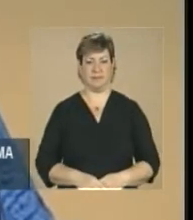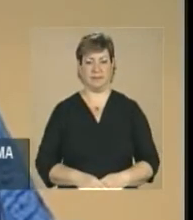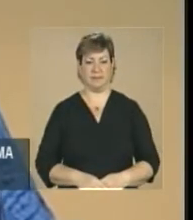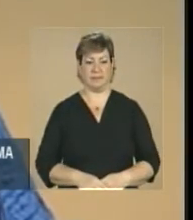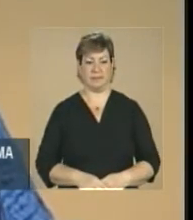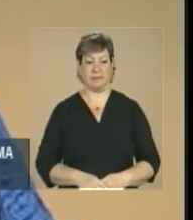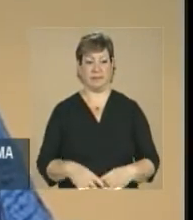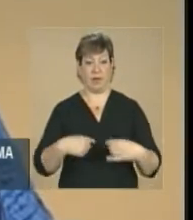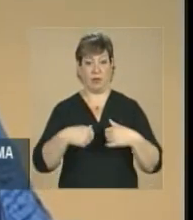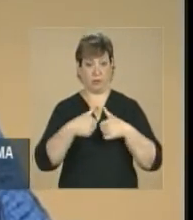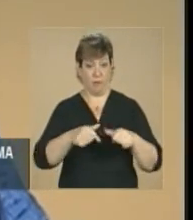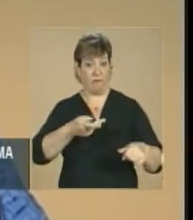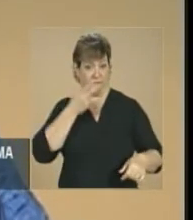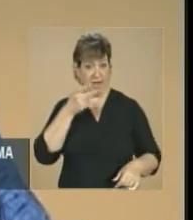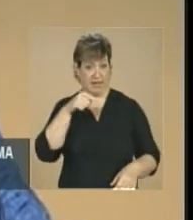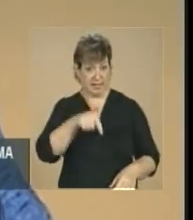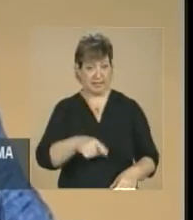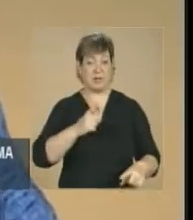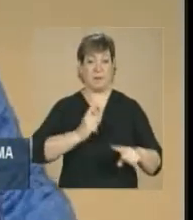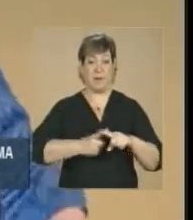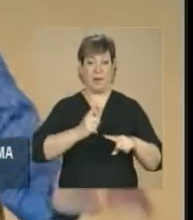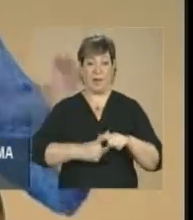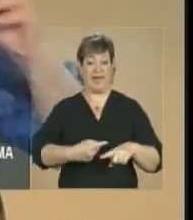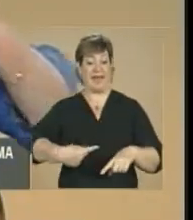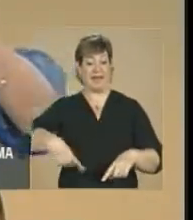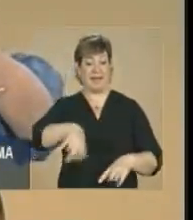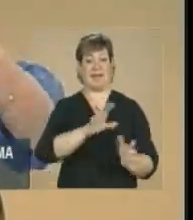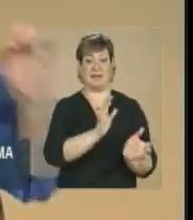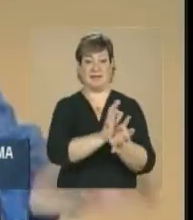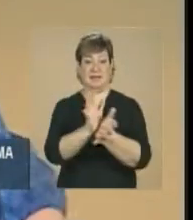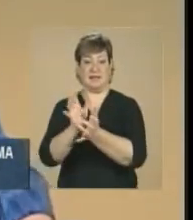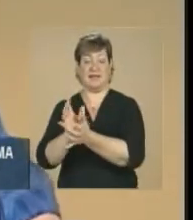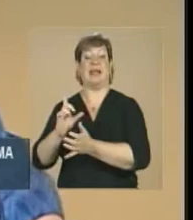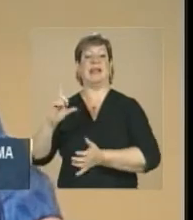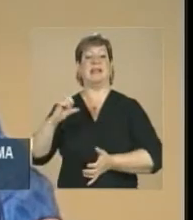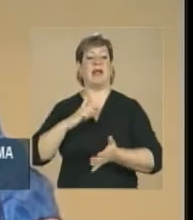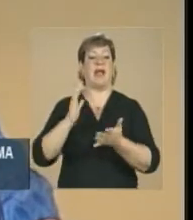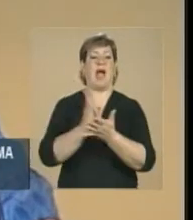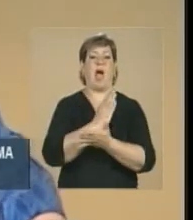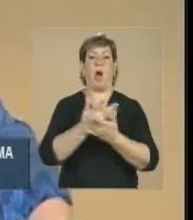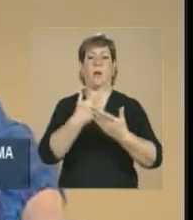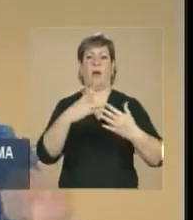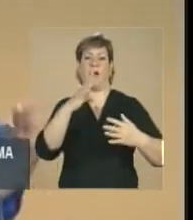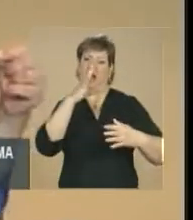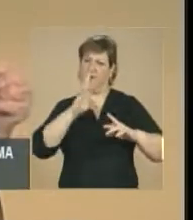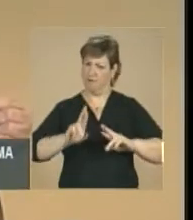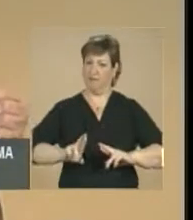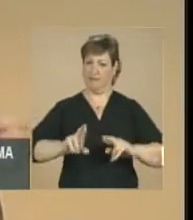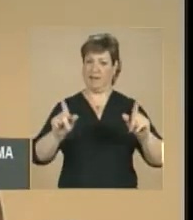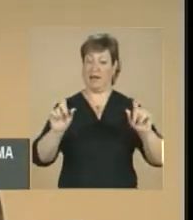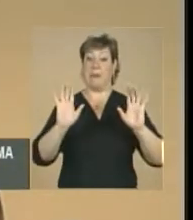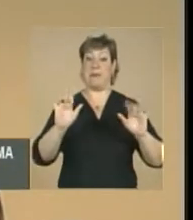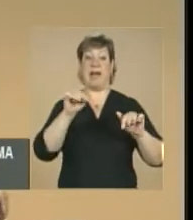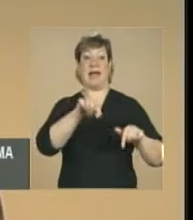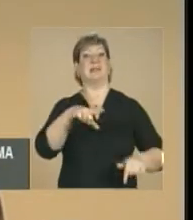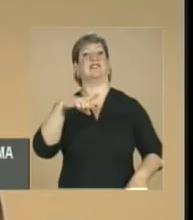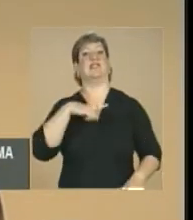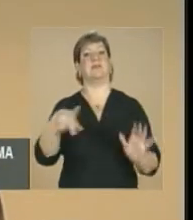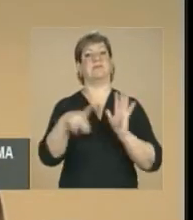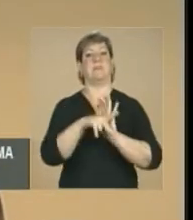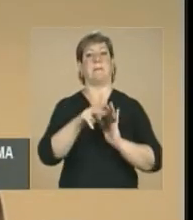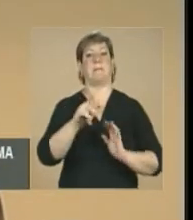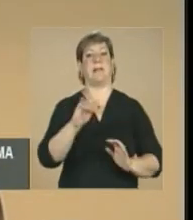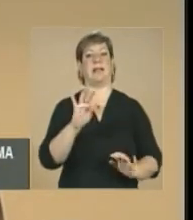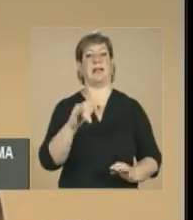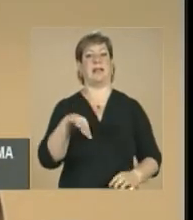Eu estou levantando isso porque nessas áreas tem algumas coisas que são atípicas. Mas ele tinha patente.